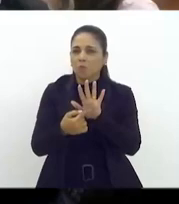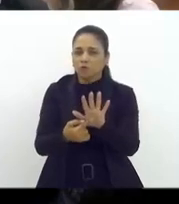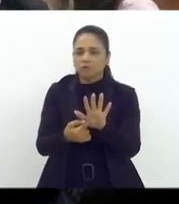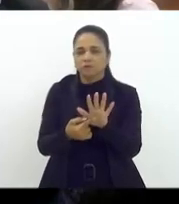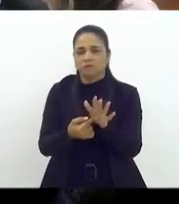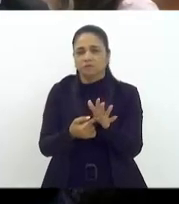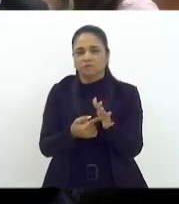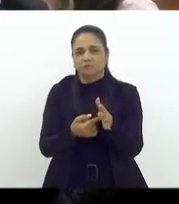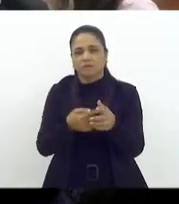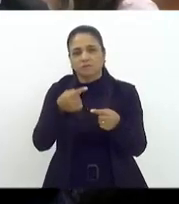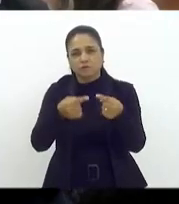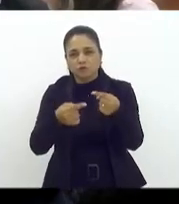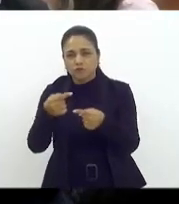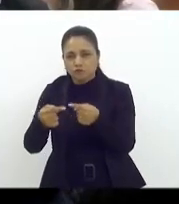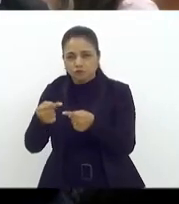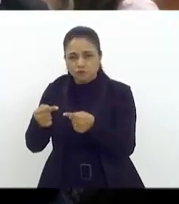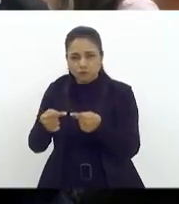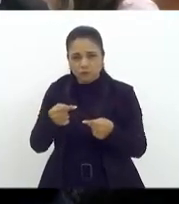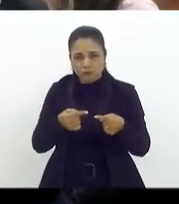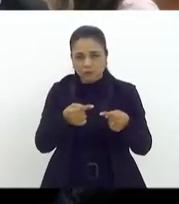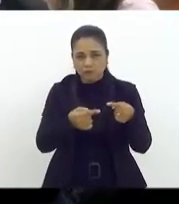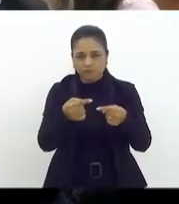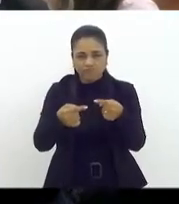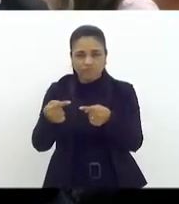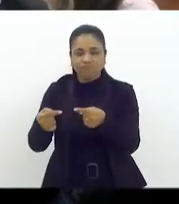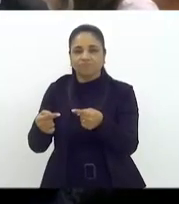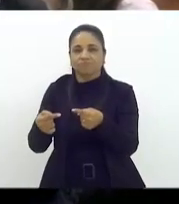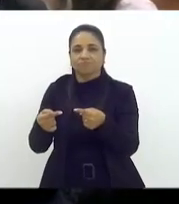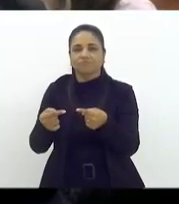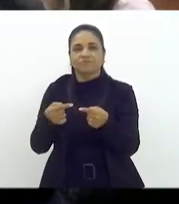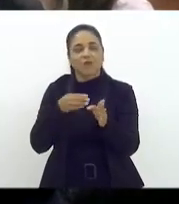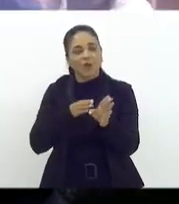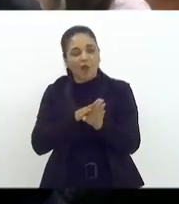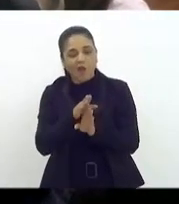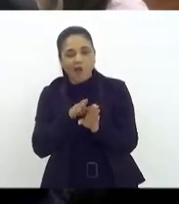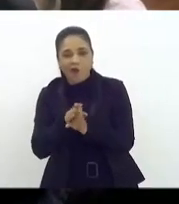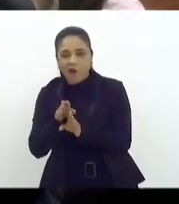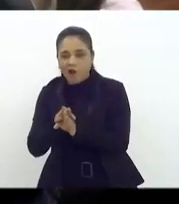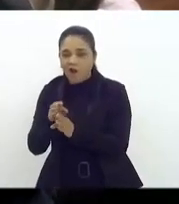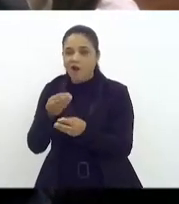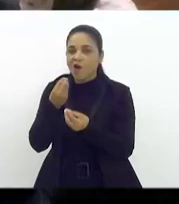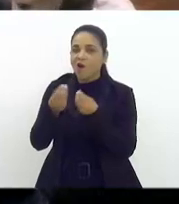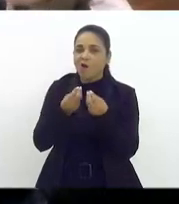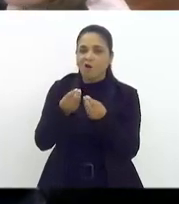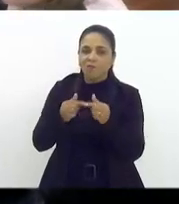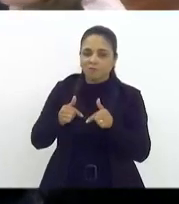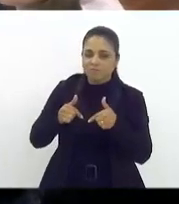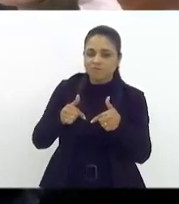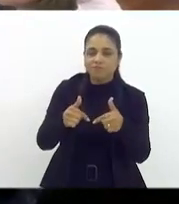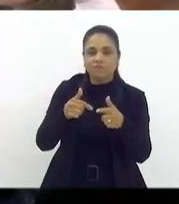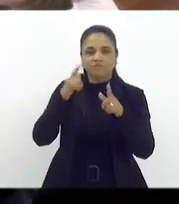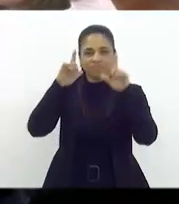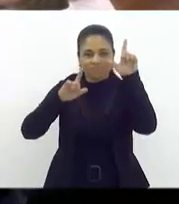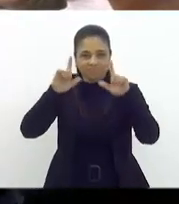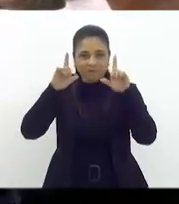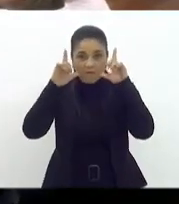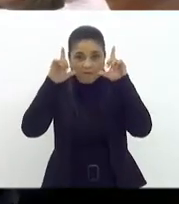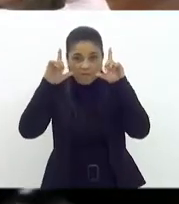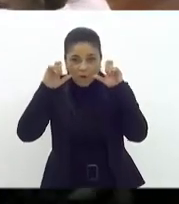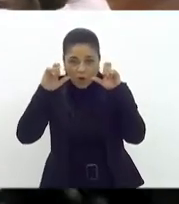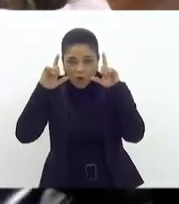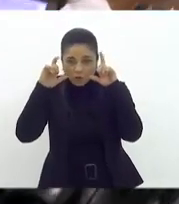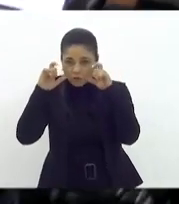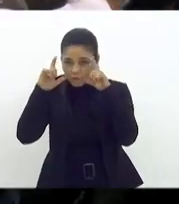discussão seja subsidiada né já que as recomendações de como deve ser procedido o reconhecimento já estão devidamente